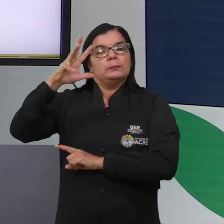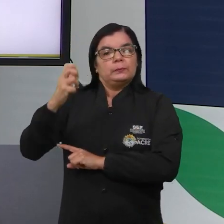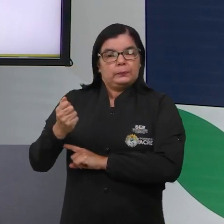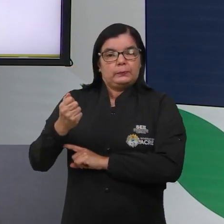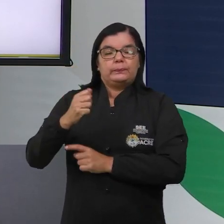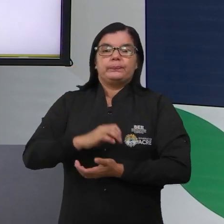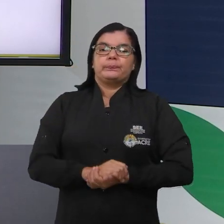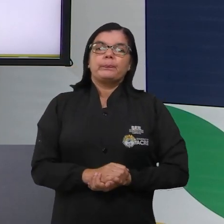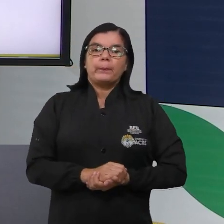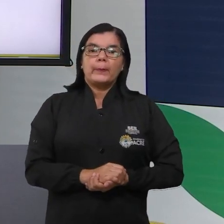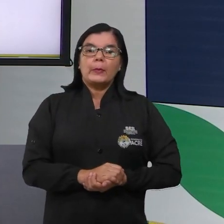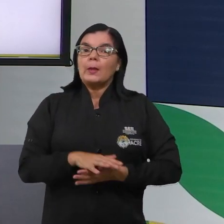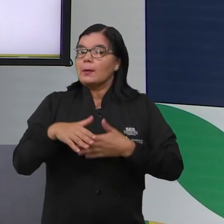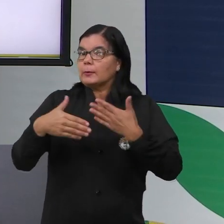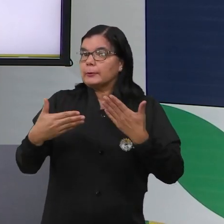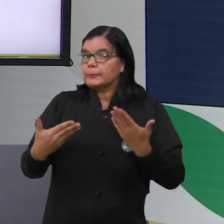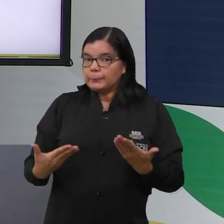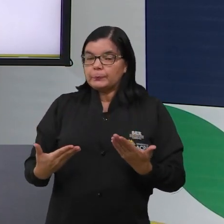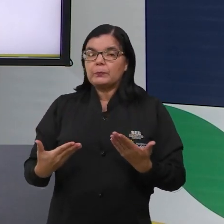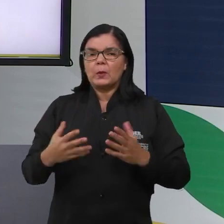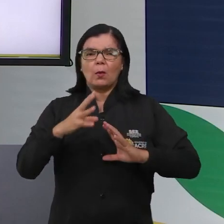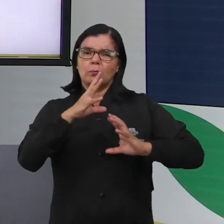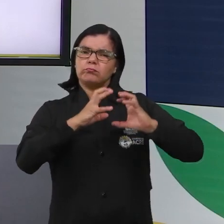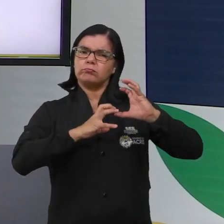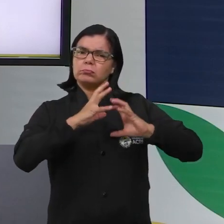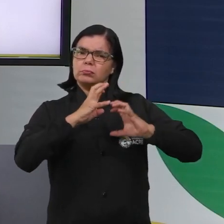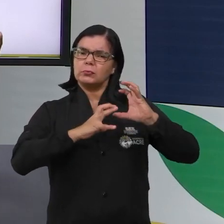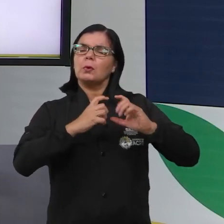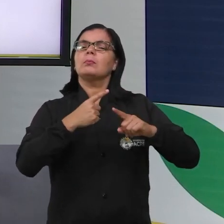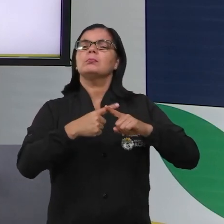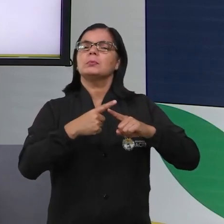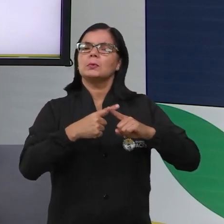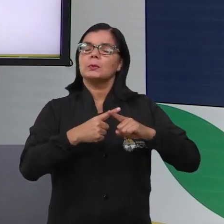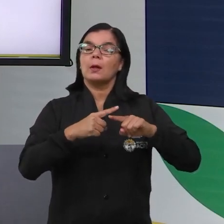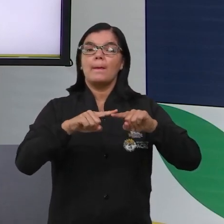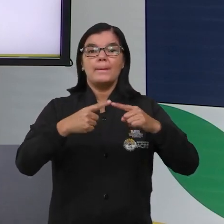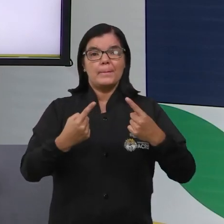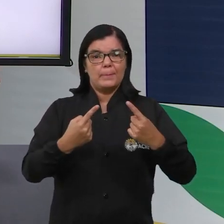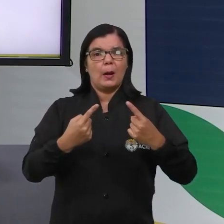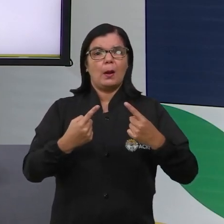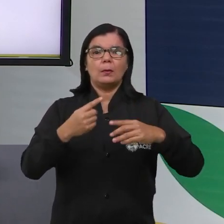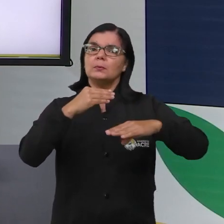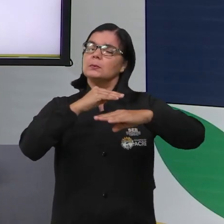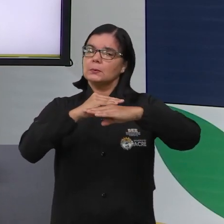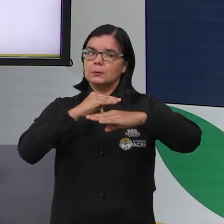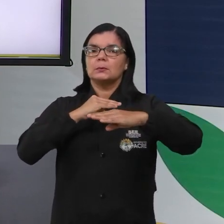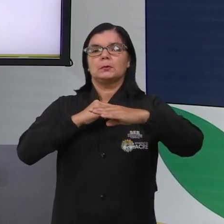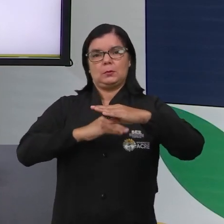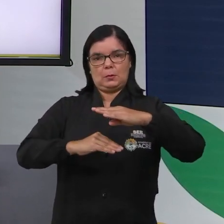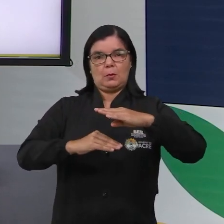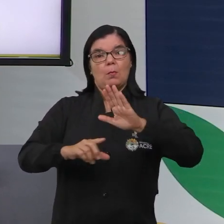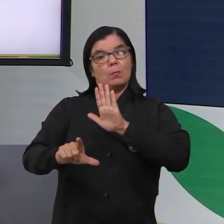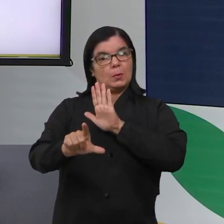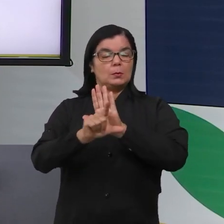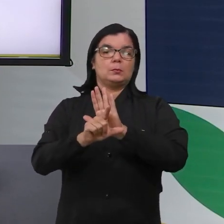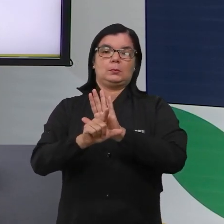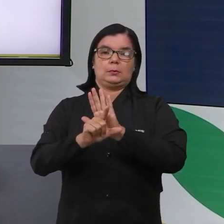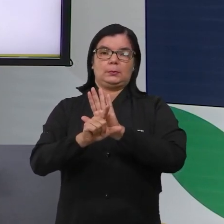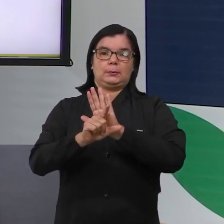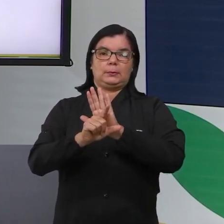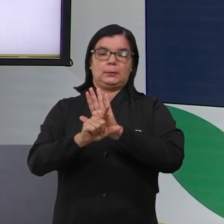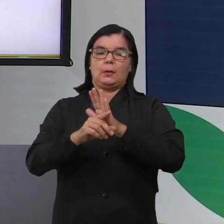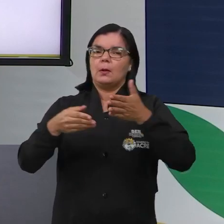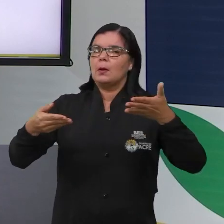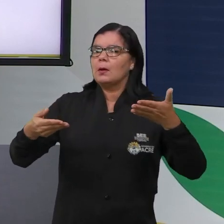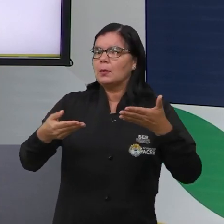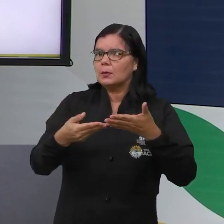afrodescendentes. Então, isso cria conflito por quê? Porque, na verdade, gera uma desigualdade perante a lei.